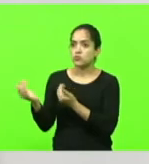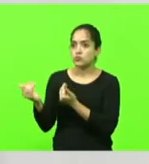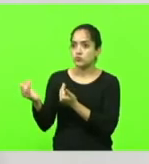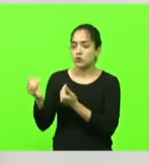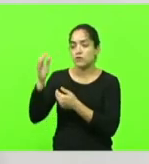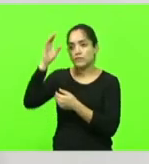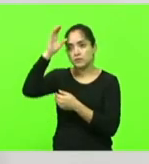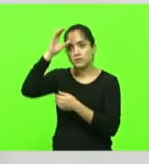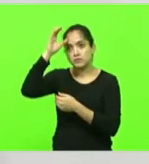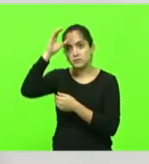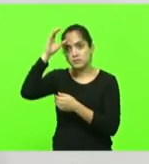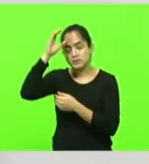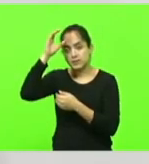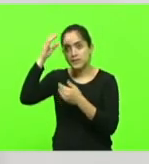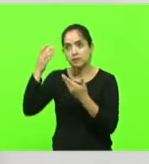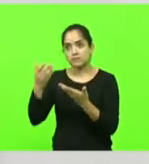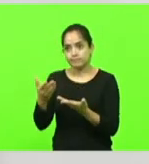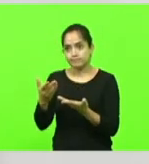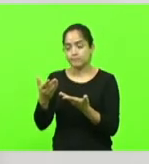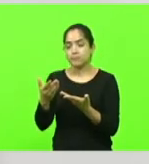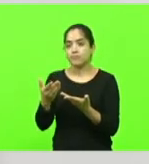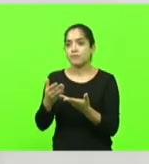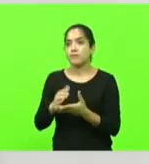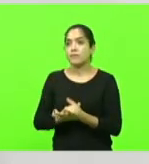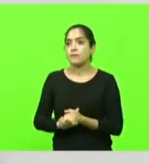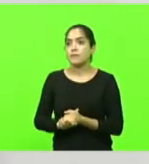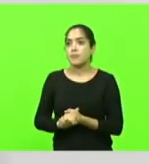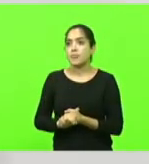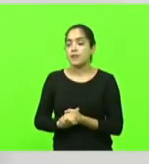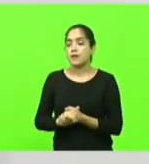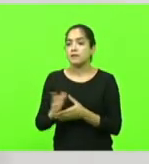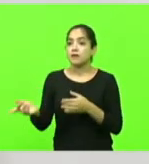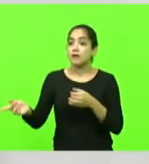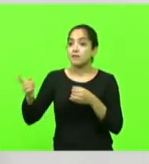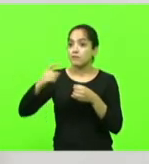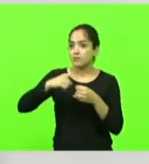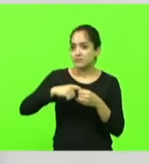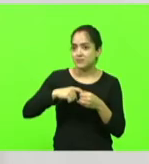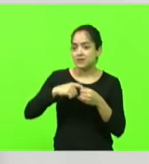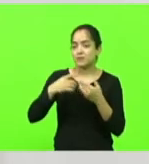a reeducação e o principal papel, a reinserção na sociedade.